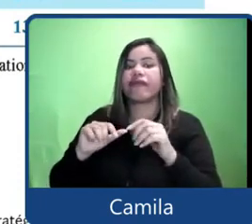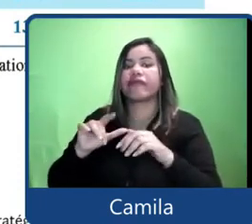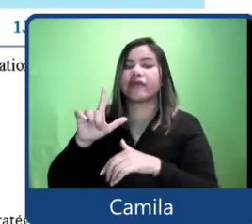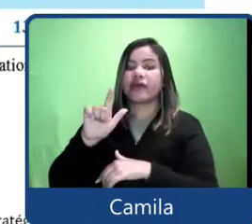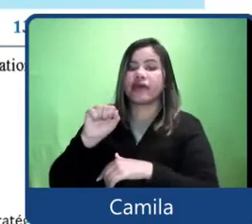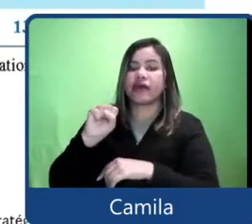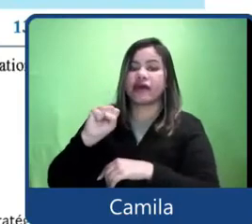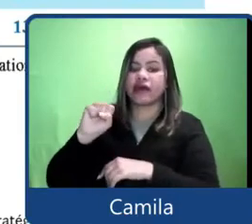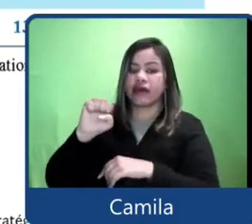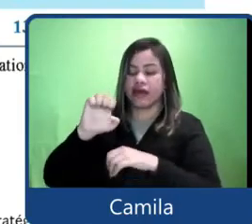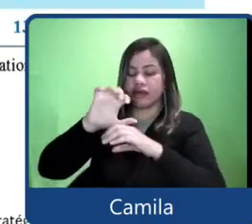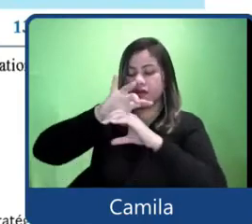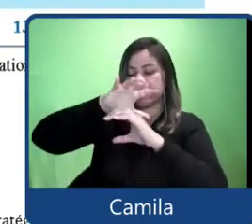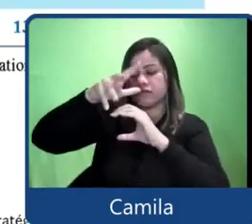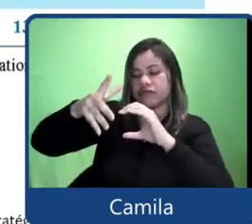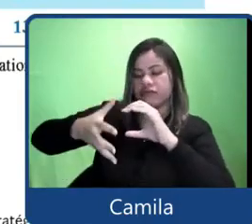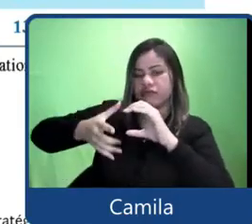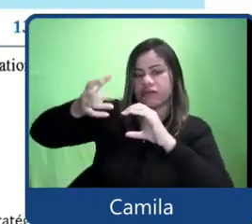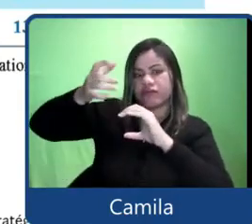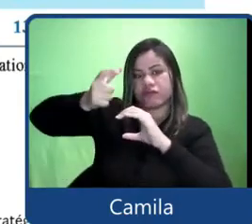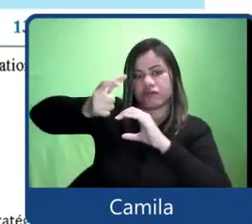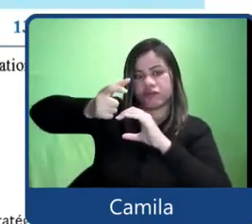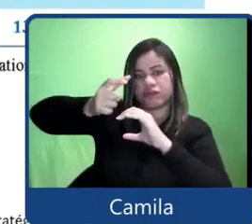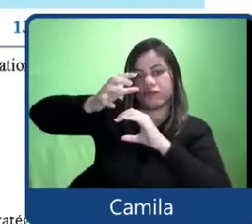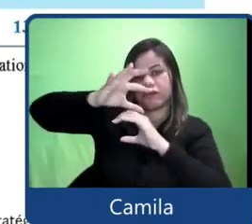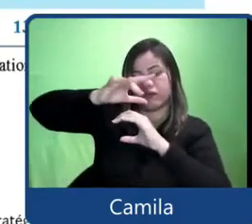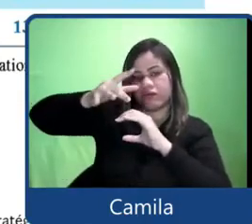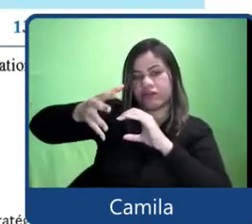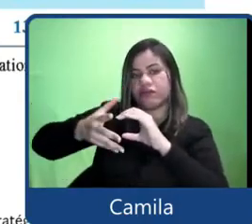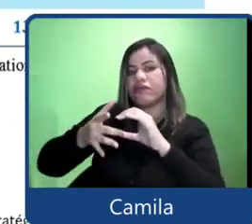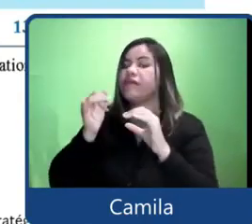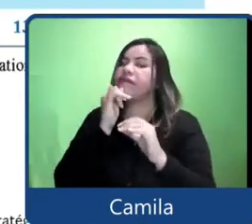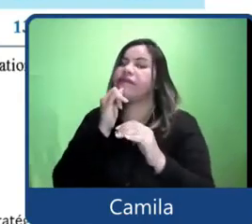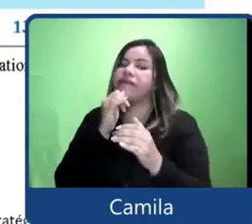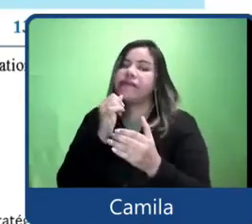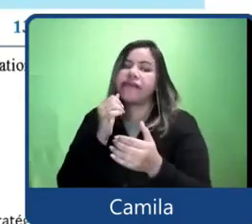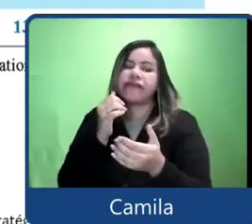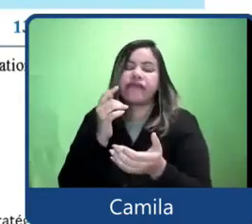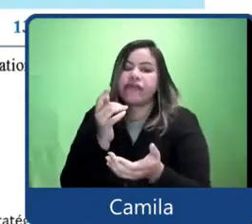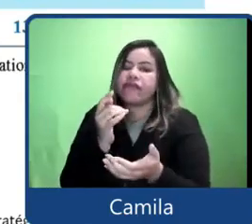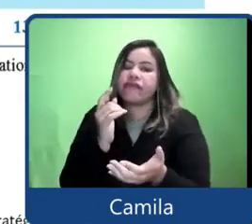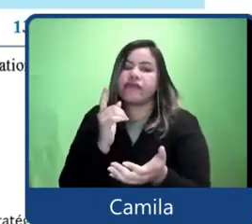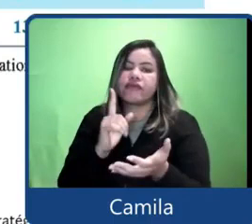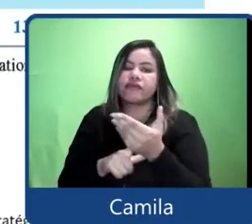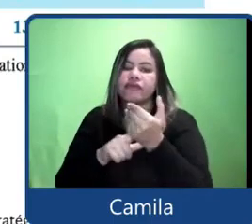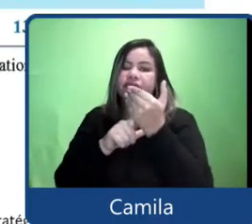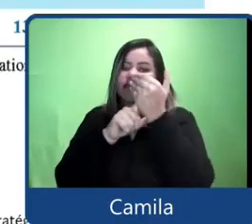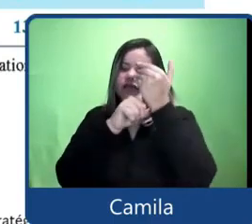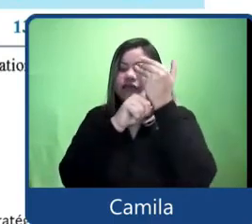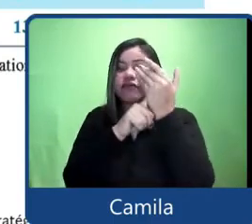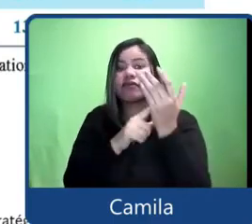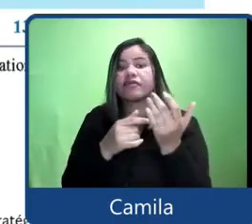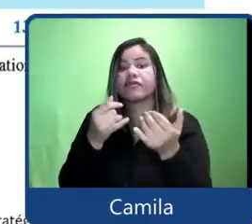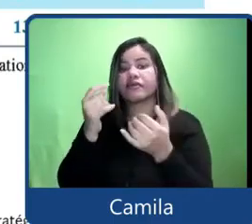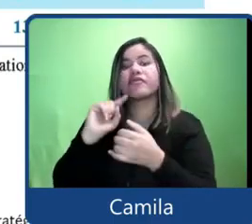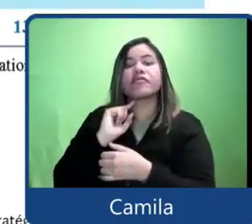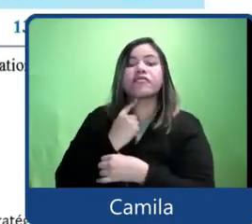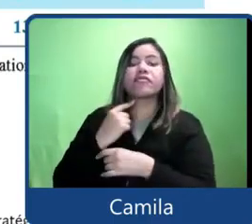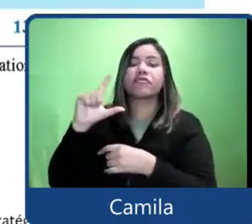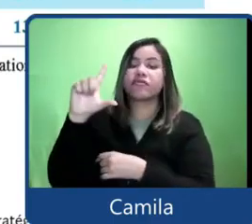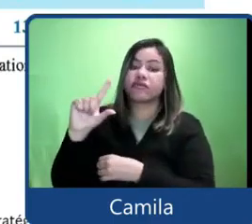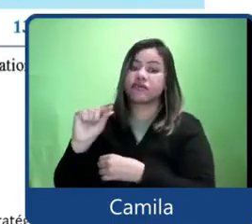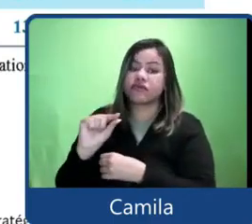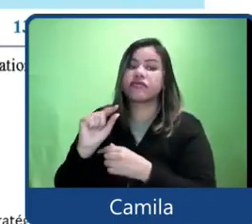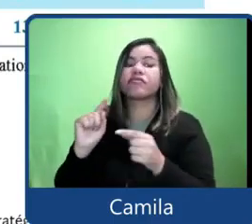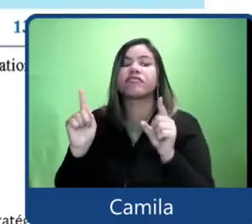efeito estufa, por exemplo, o desenvolvimento de tecnologias, né, menos poluentes, e custos das medidas de